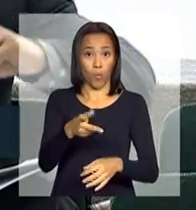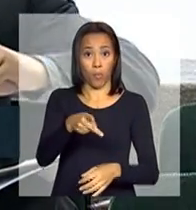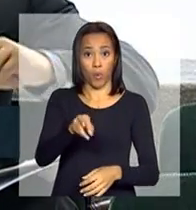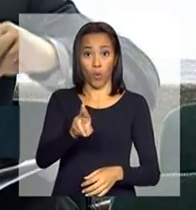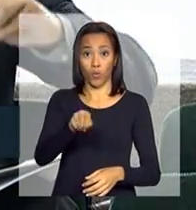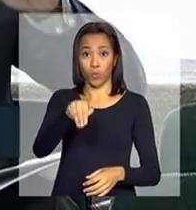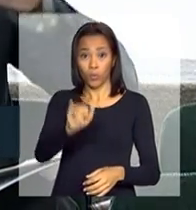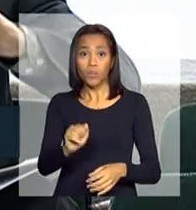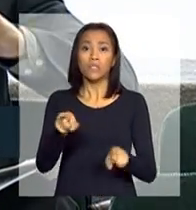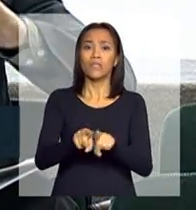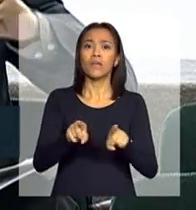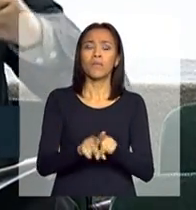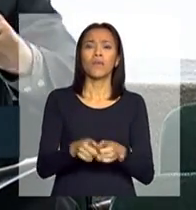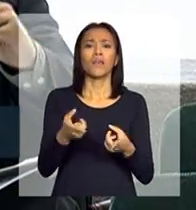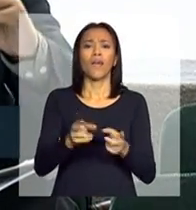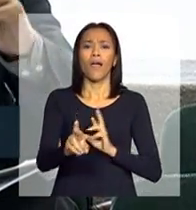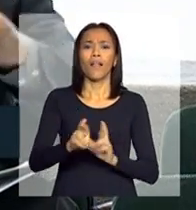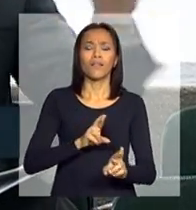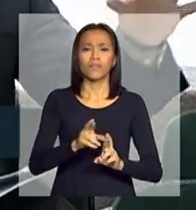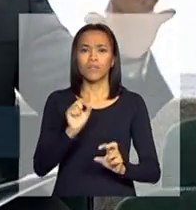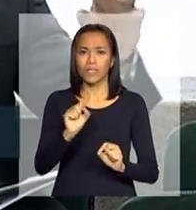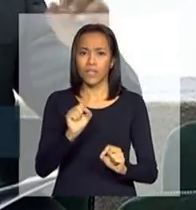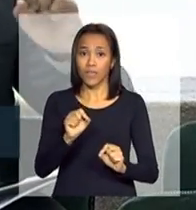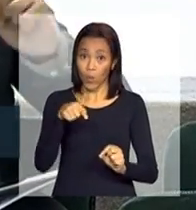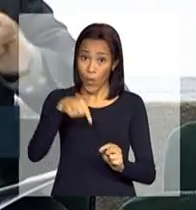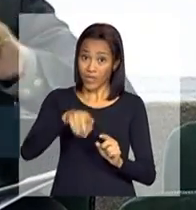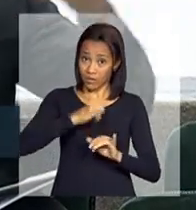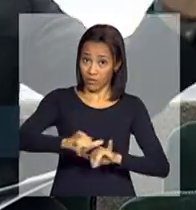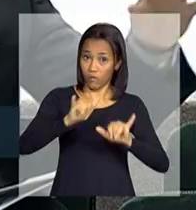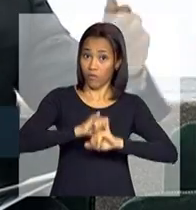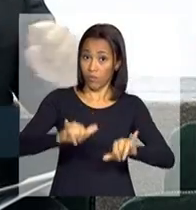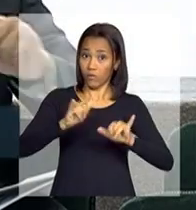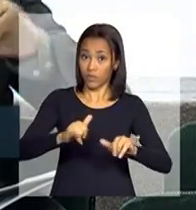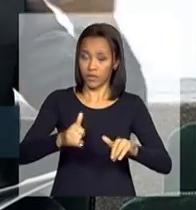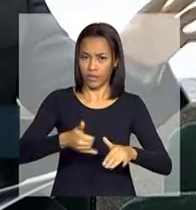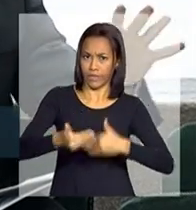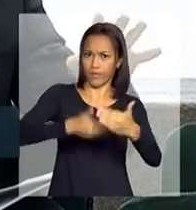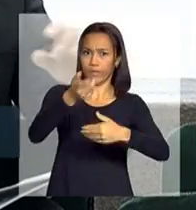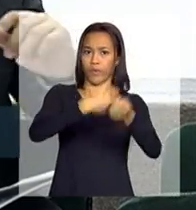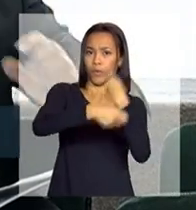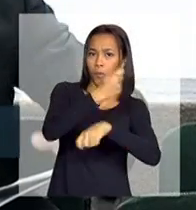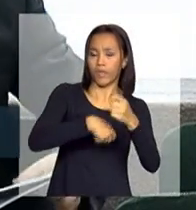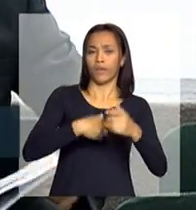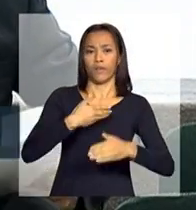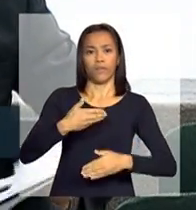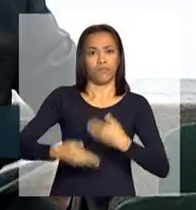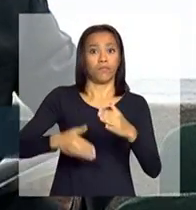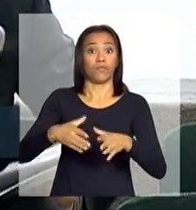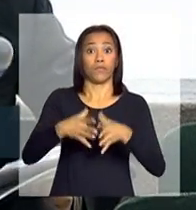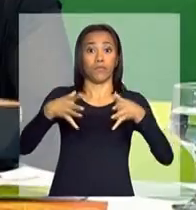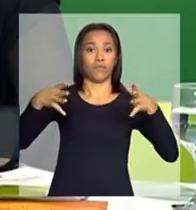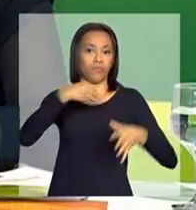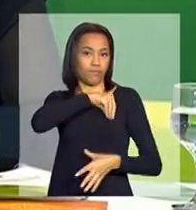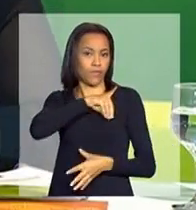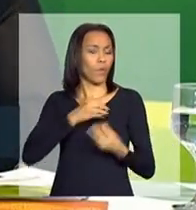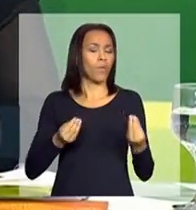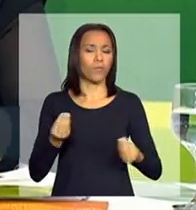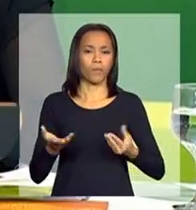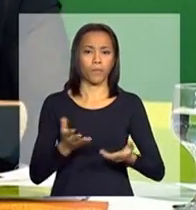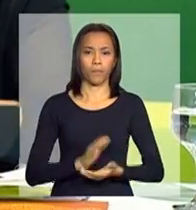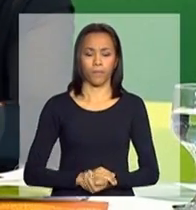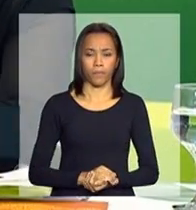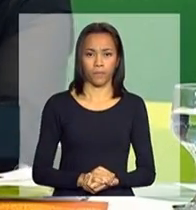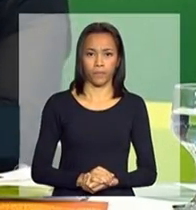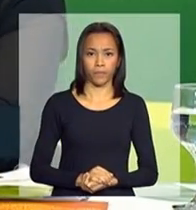e a relação que percebe imediatamente com esses dados como crescimento dacon crescimento de renda